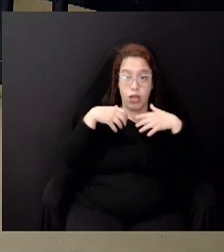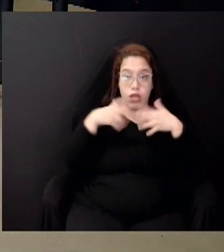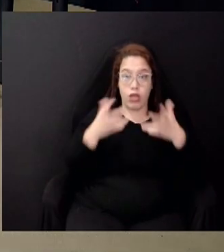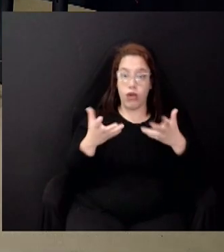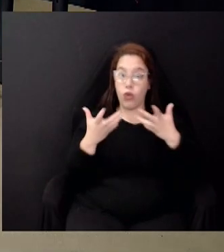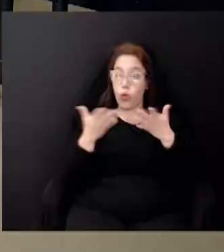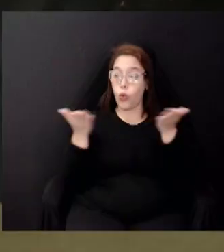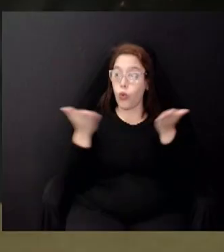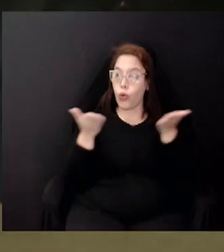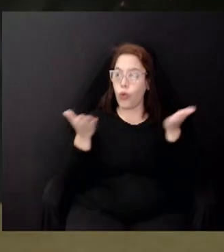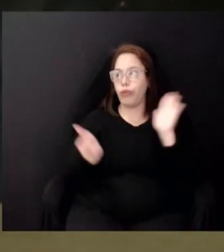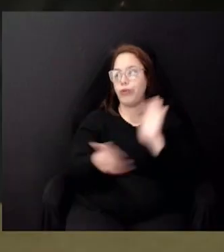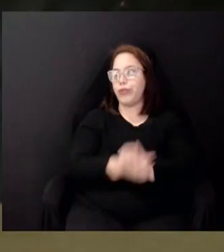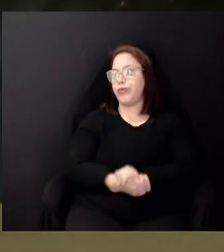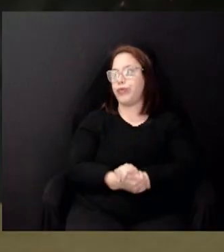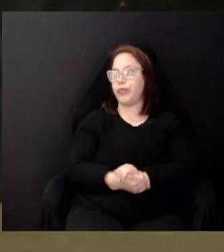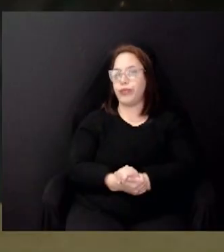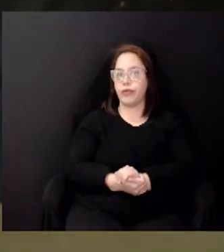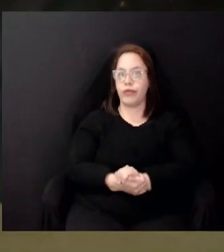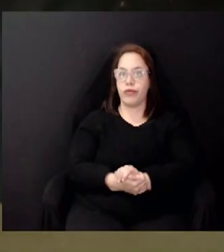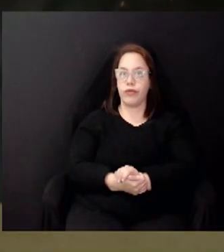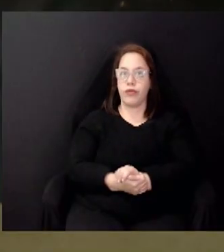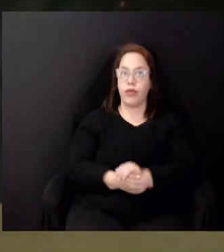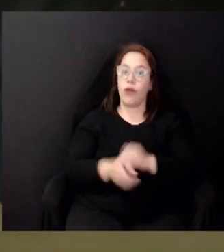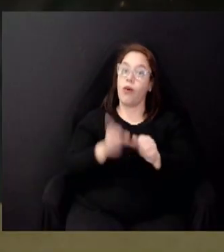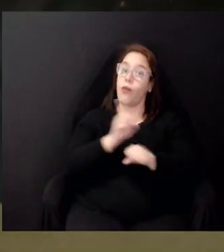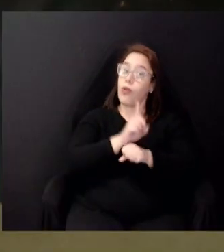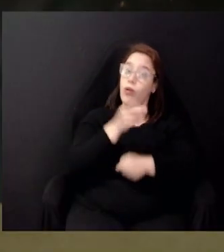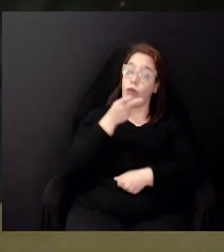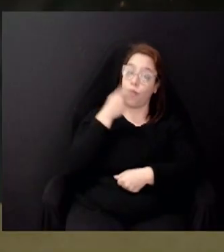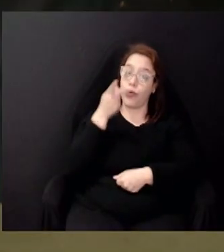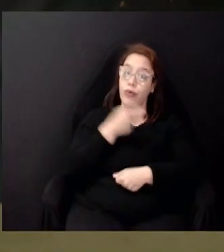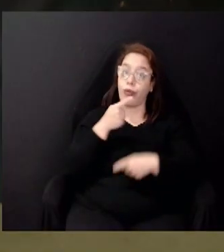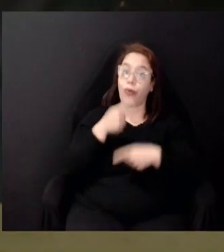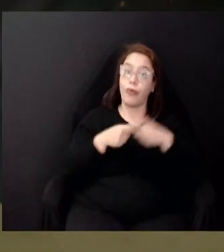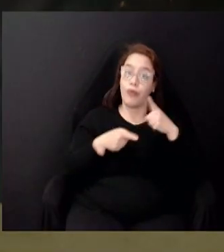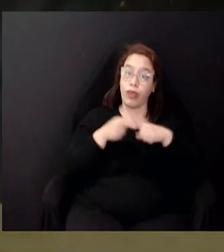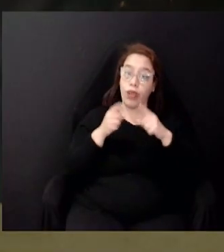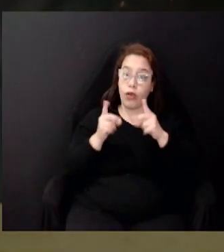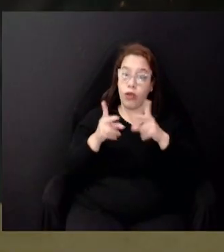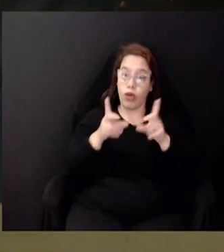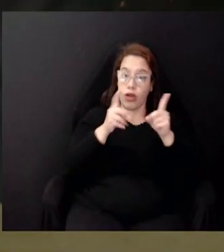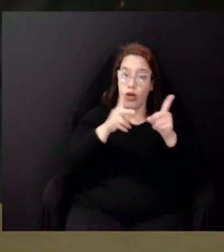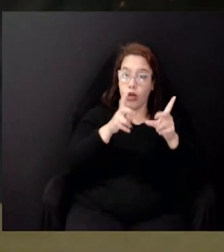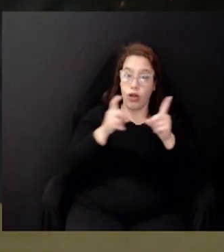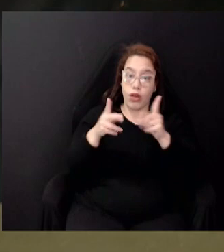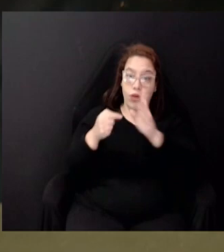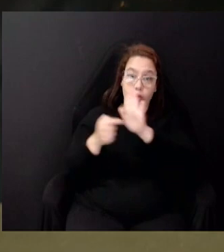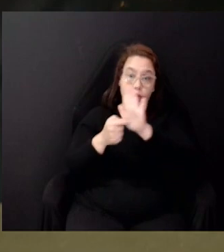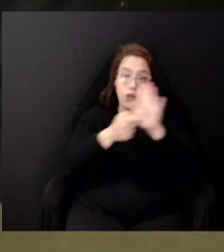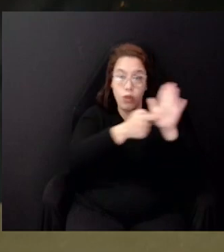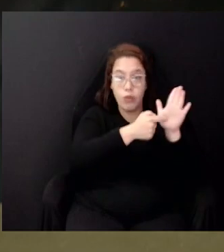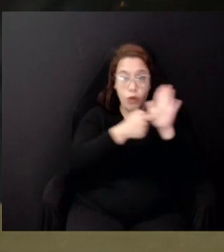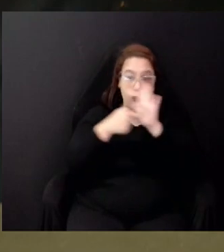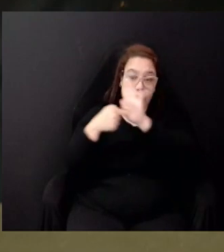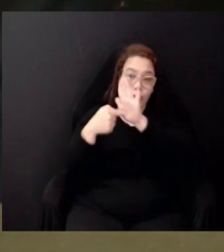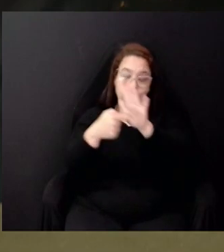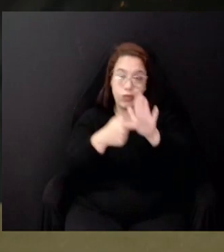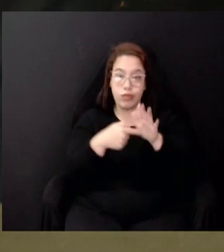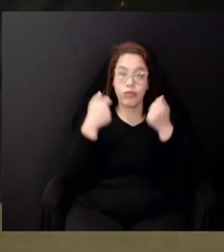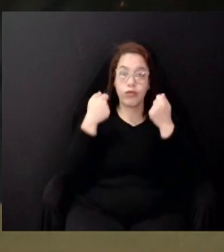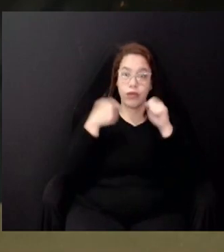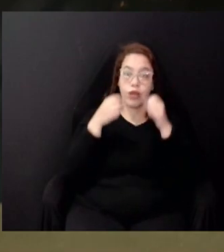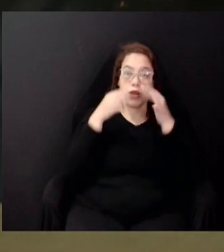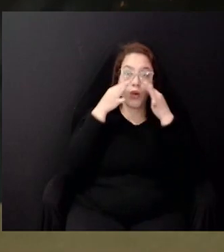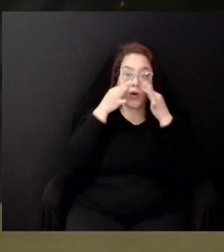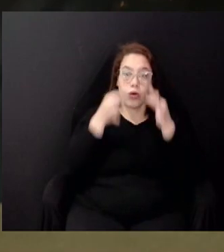o que é isso? Como a doutora disse, né? Produto, né? Venda. Estamos expostos, então a gente precisa se atentar. Vamos lá,